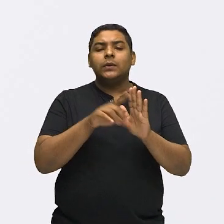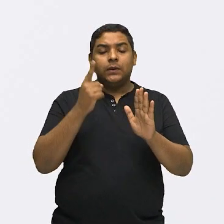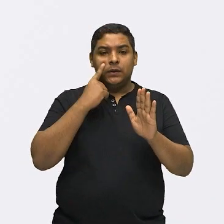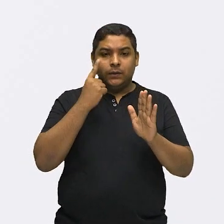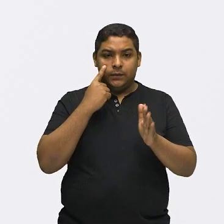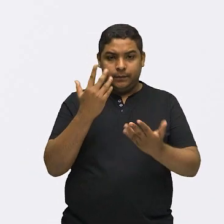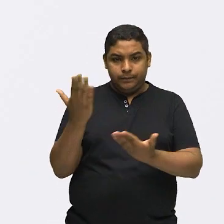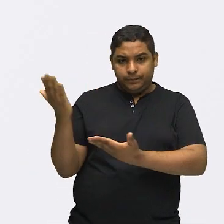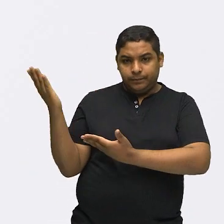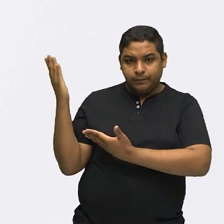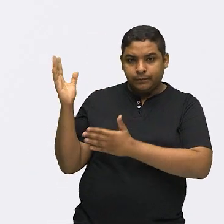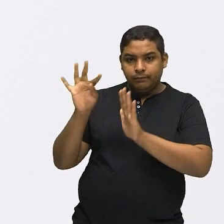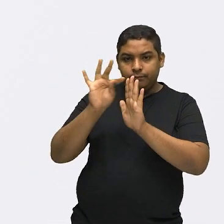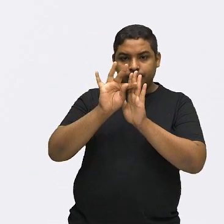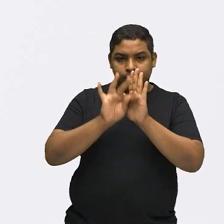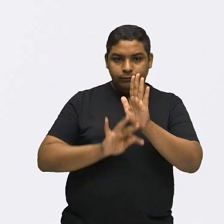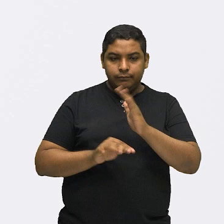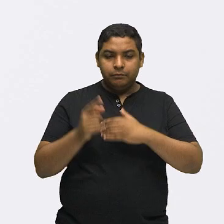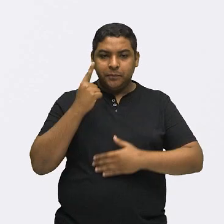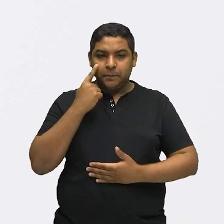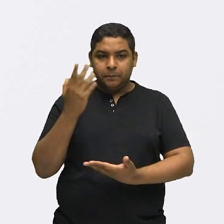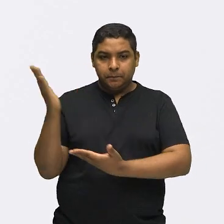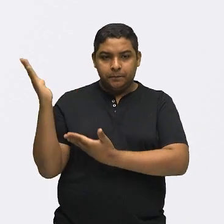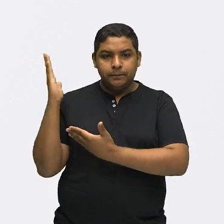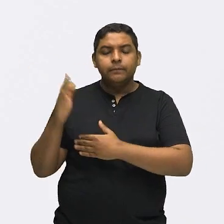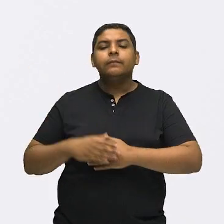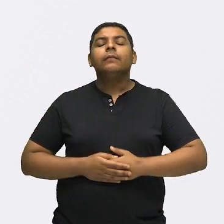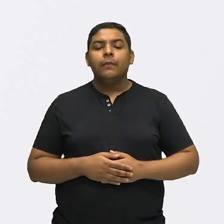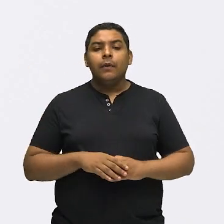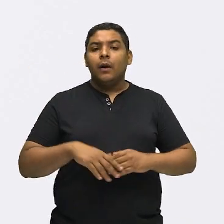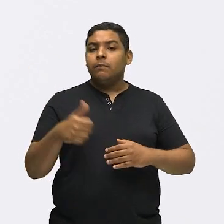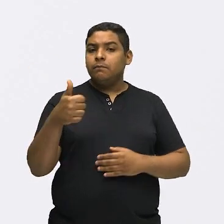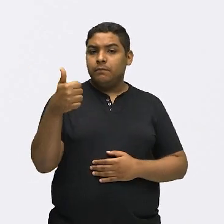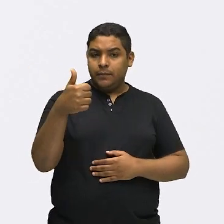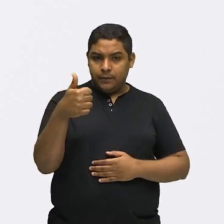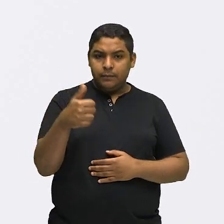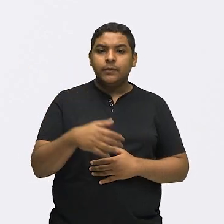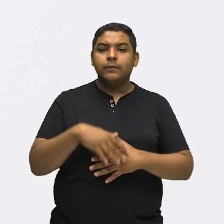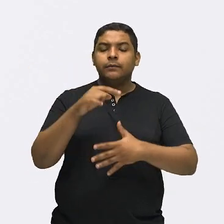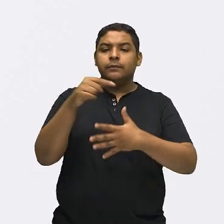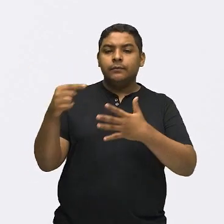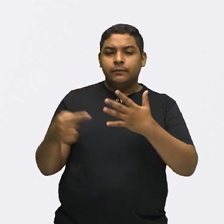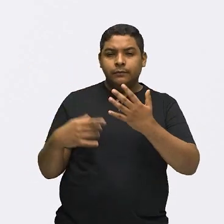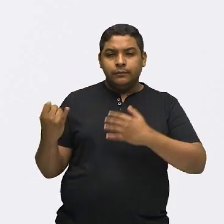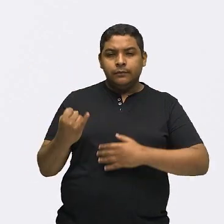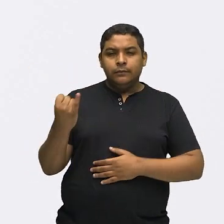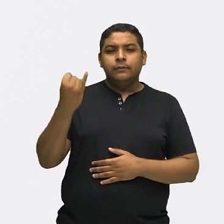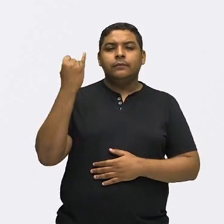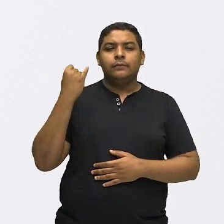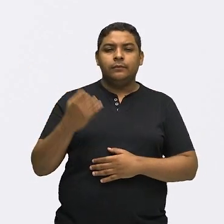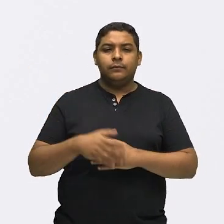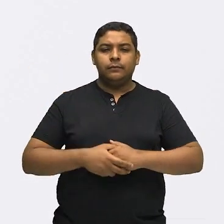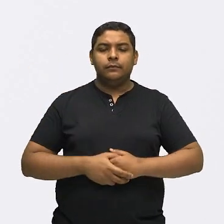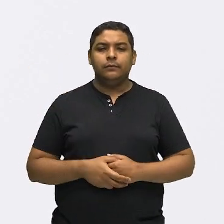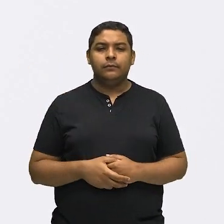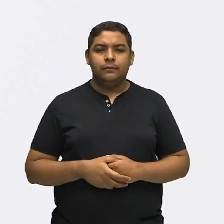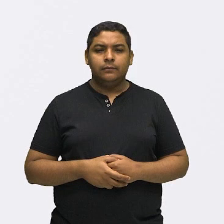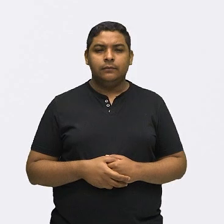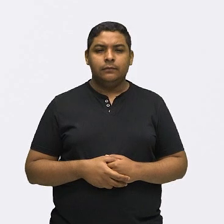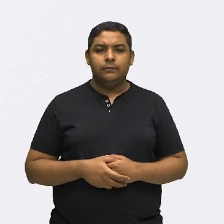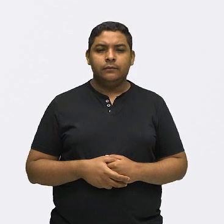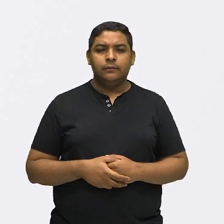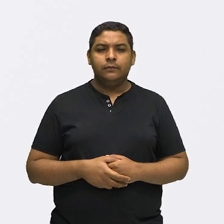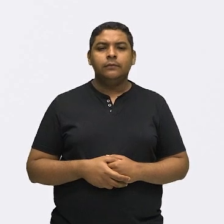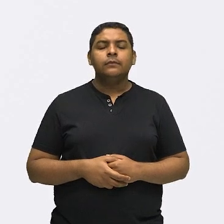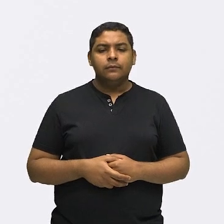ponto? Bem, ele é o primeiro elemento importante para a produção artística. Todo artista usa o ponto